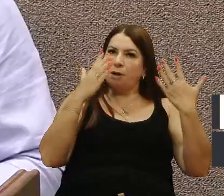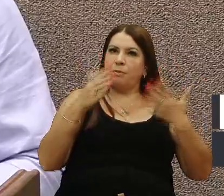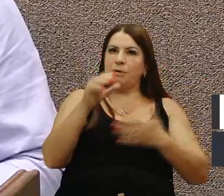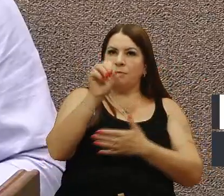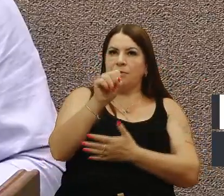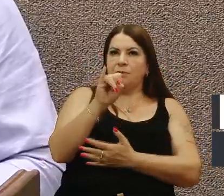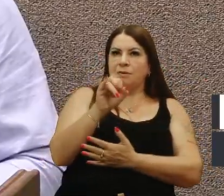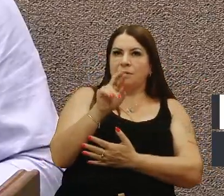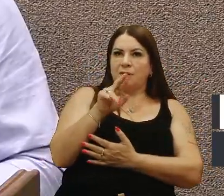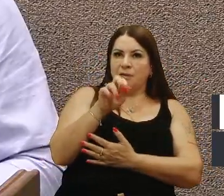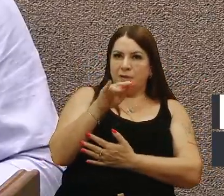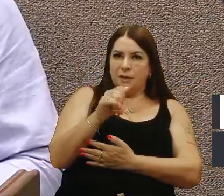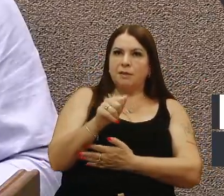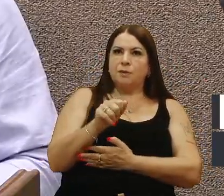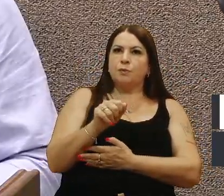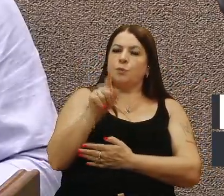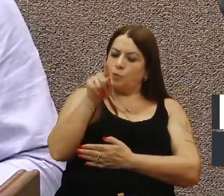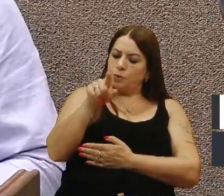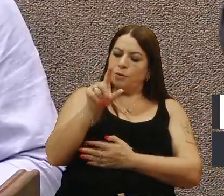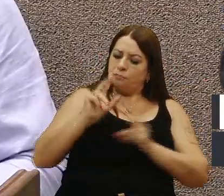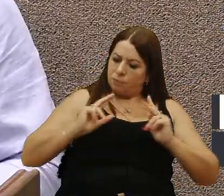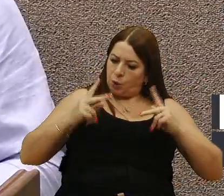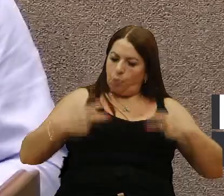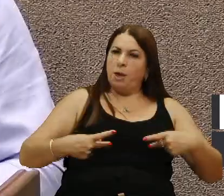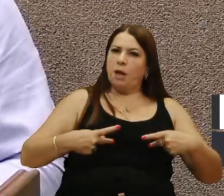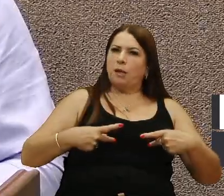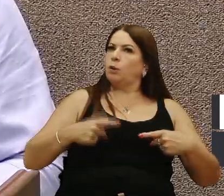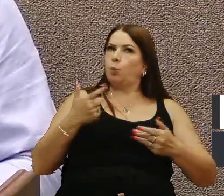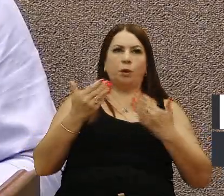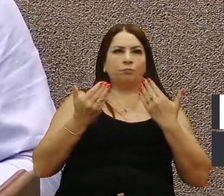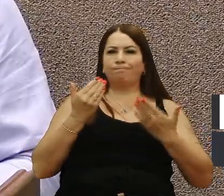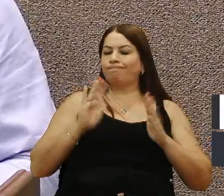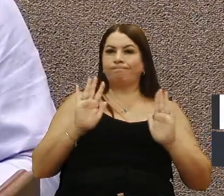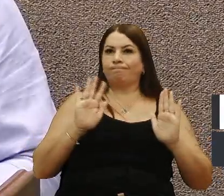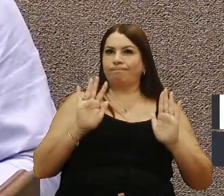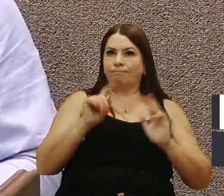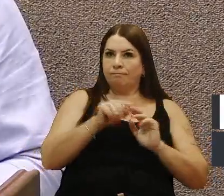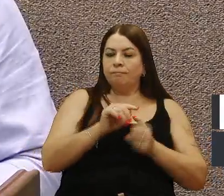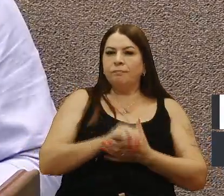Sirena, o senhor é um ser humano incomparável.